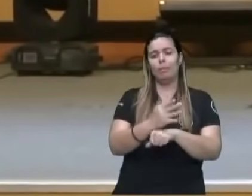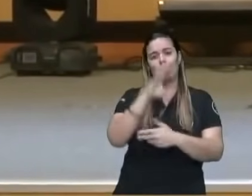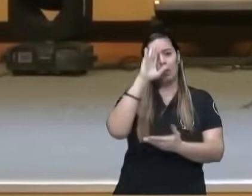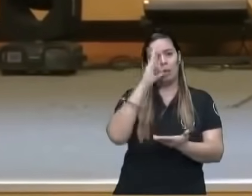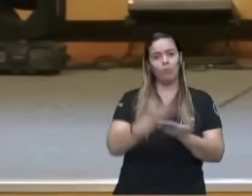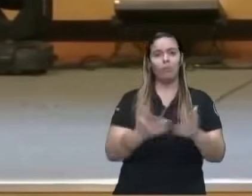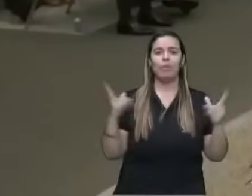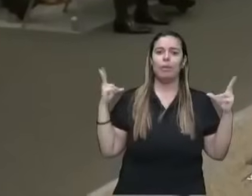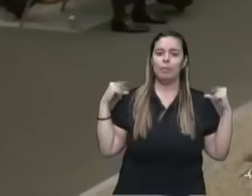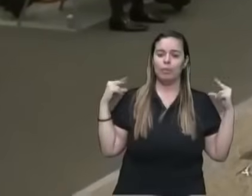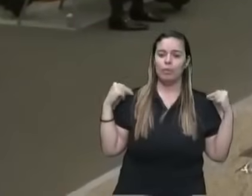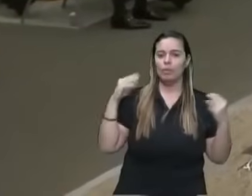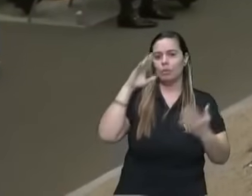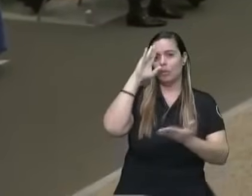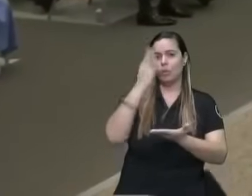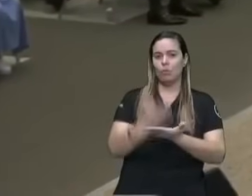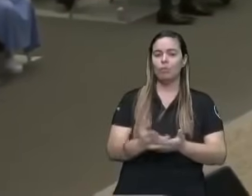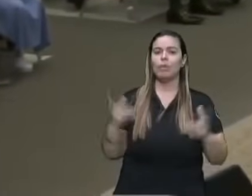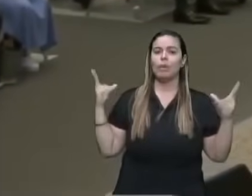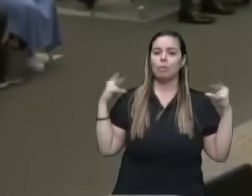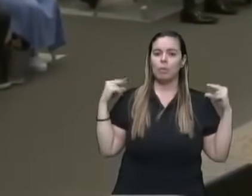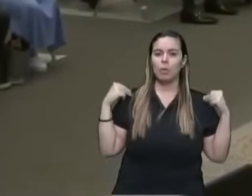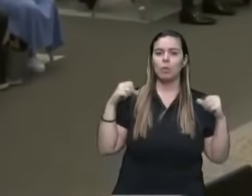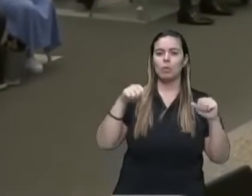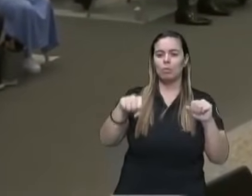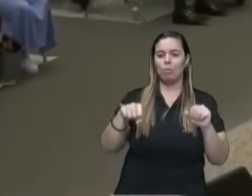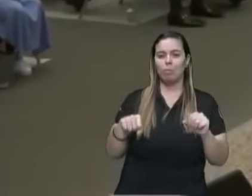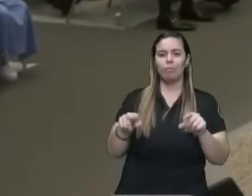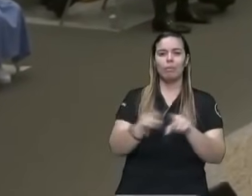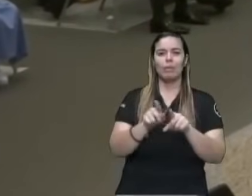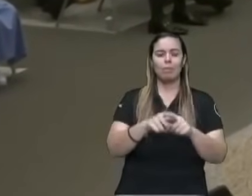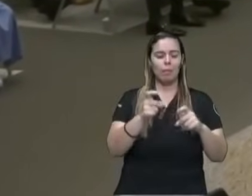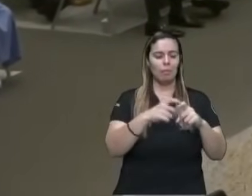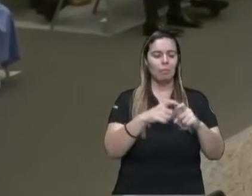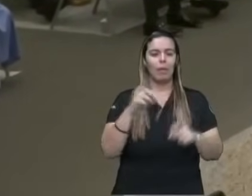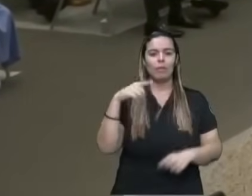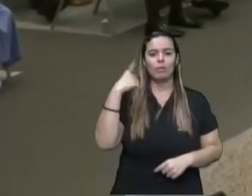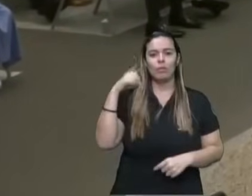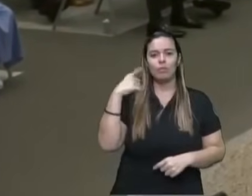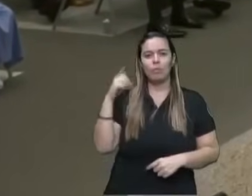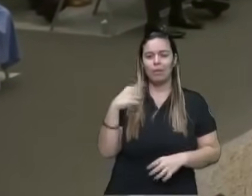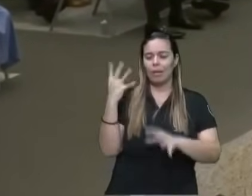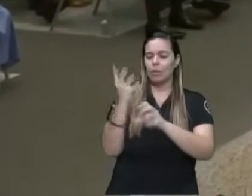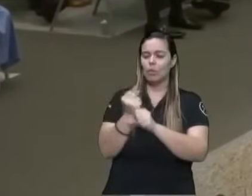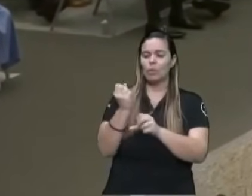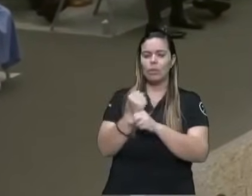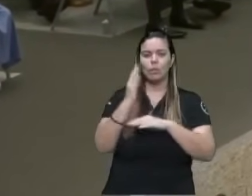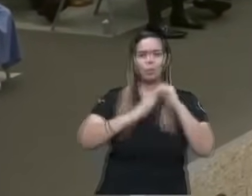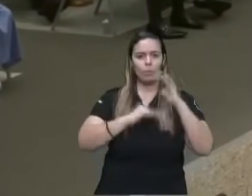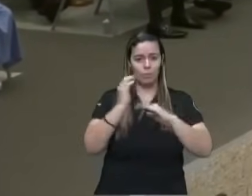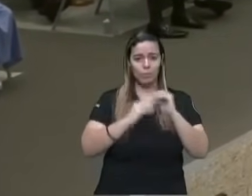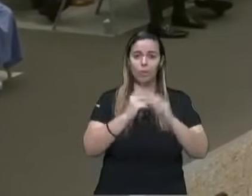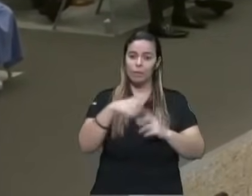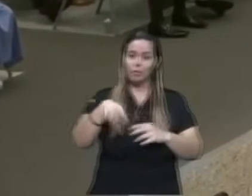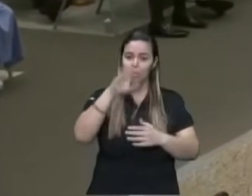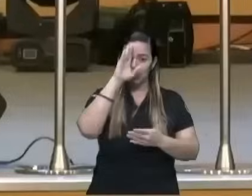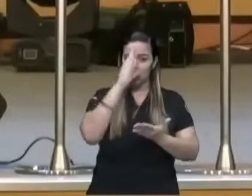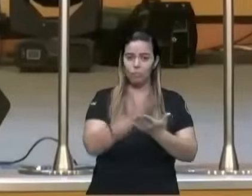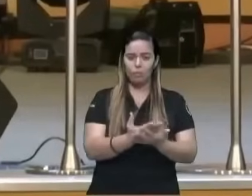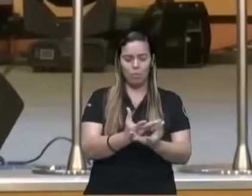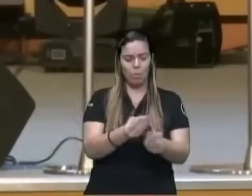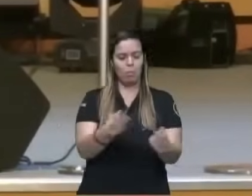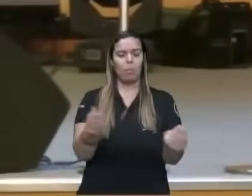no motorista, confia no piloto de avião, confia no médico, no advogado, no contador, não é? Você confia num monte de